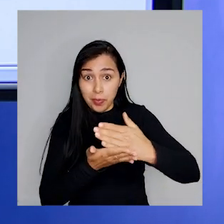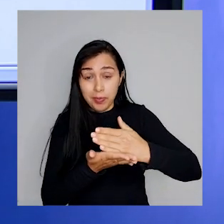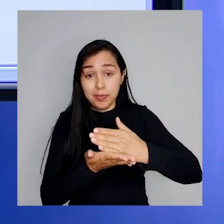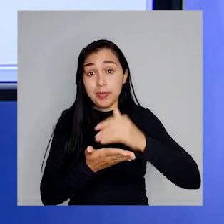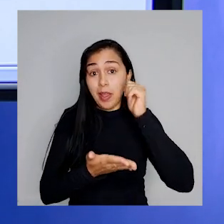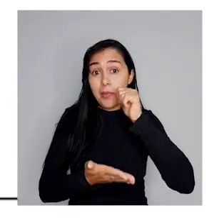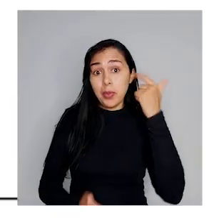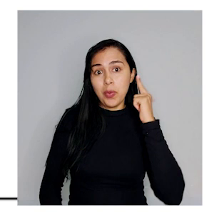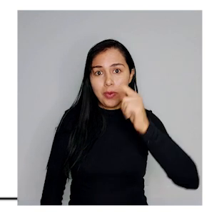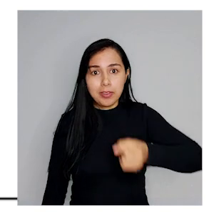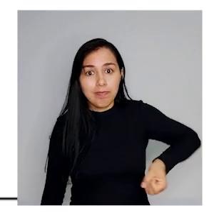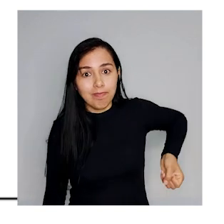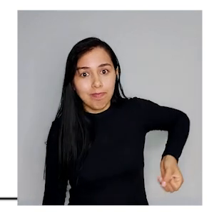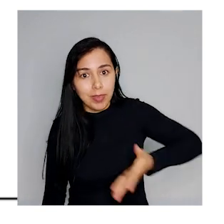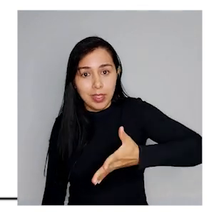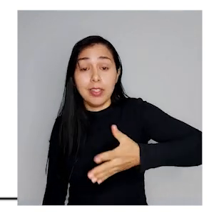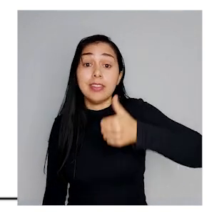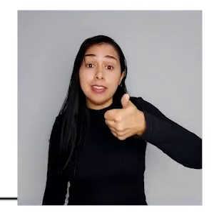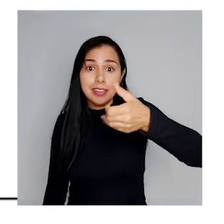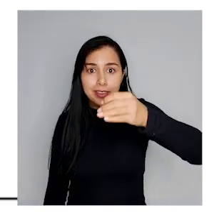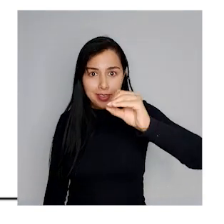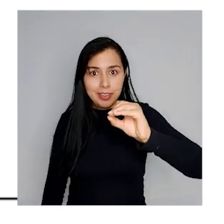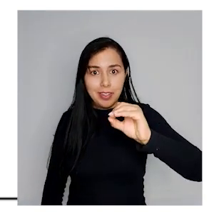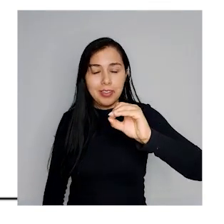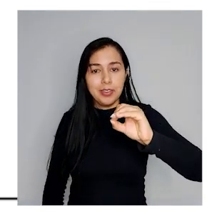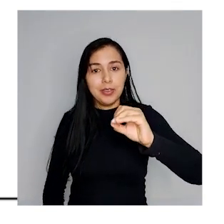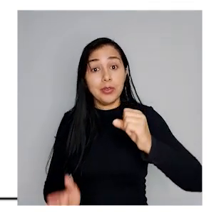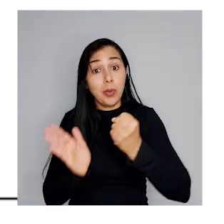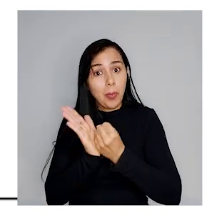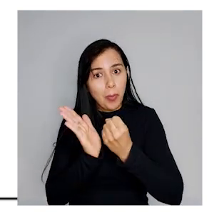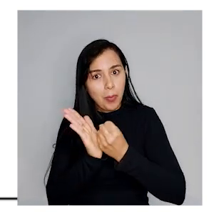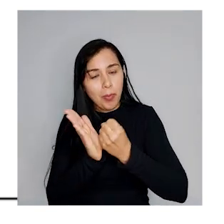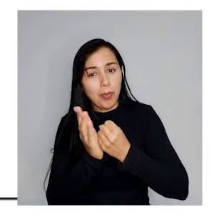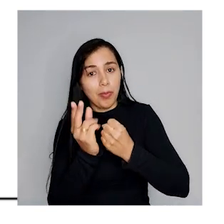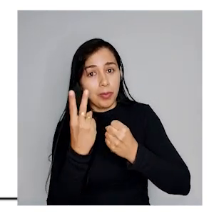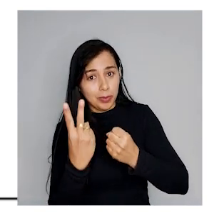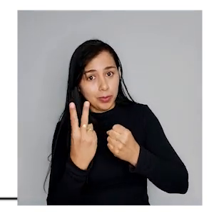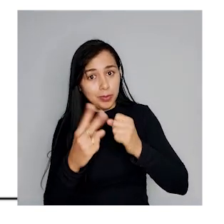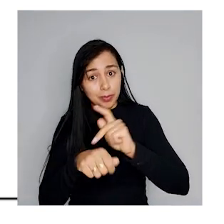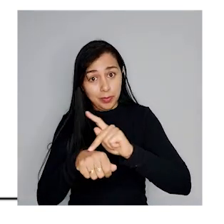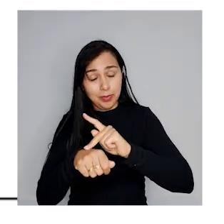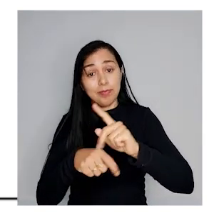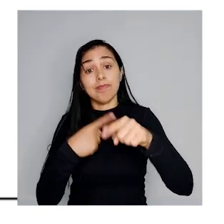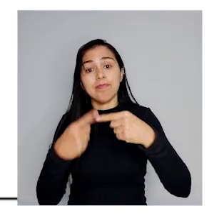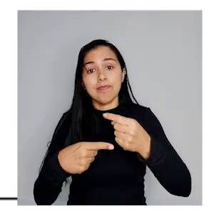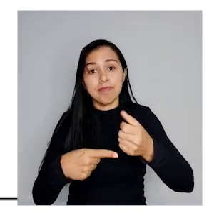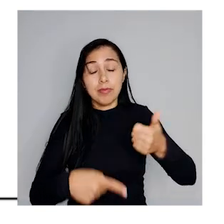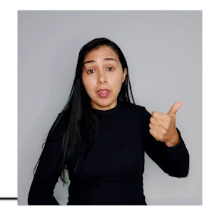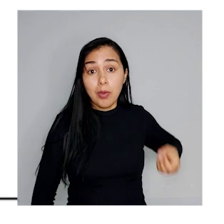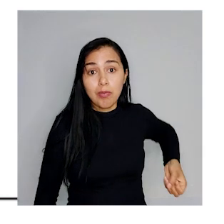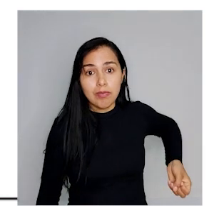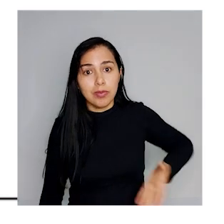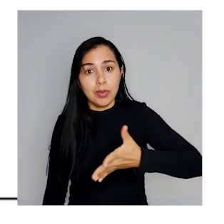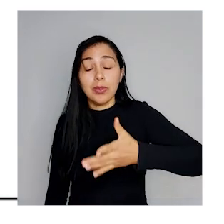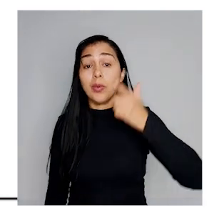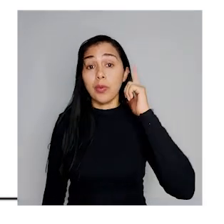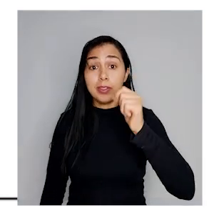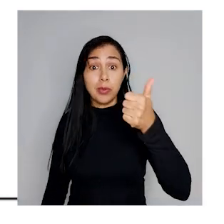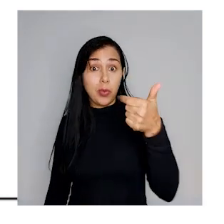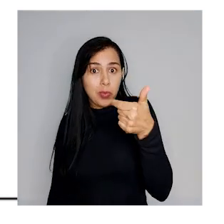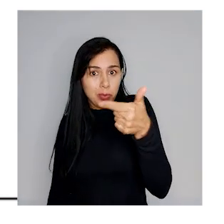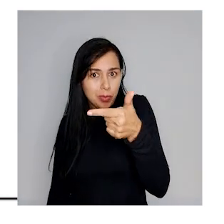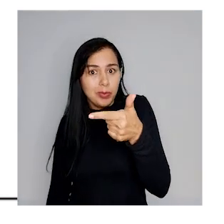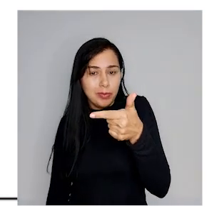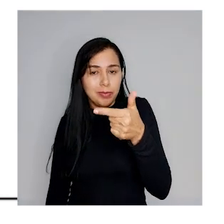2 pinos pretos. A segunda parte fala o seguinte: ela fez 12 pontos ao derrubar um pino preto e um